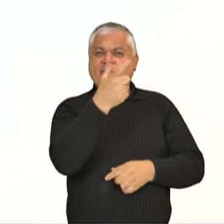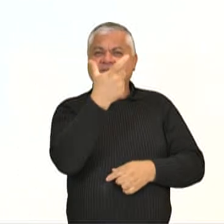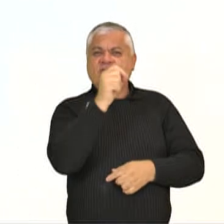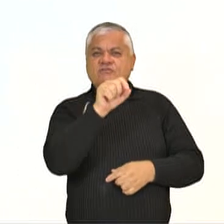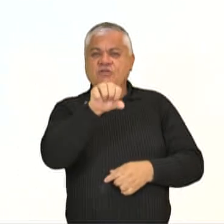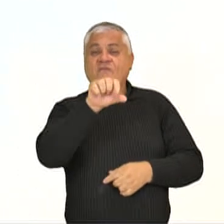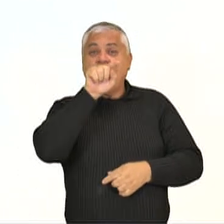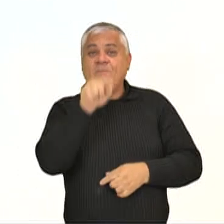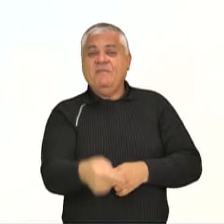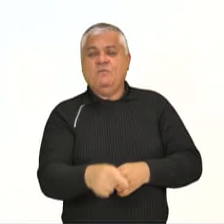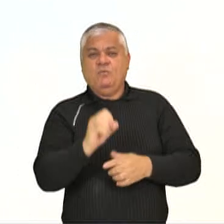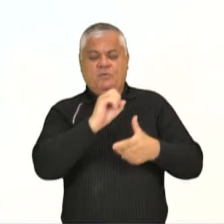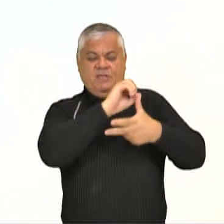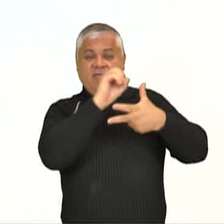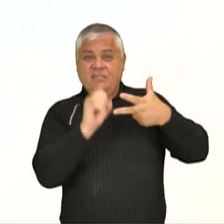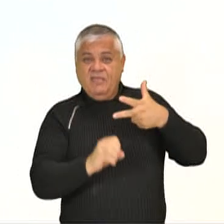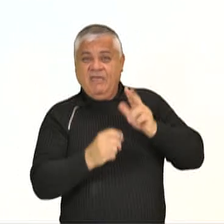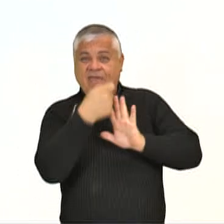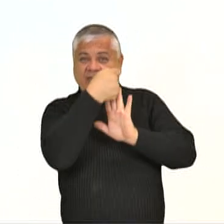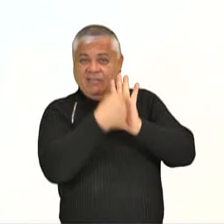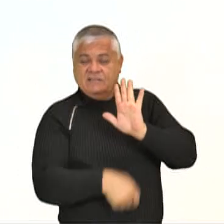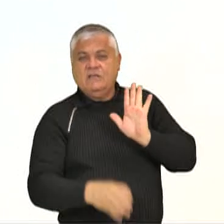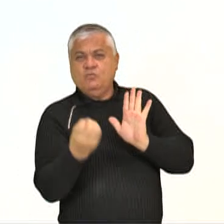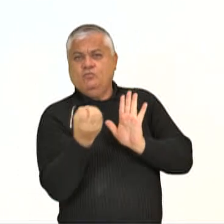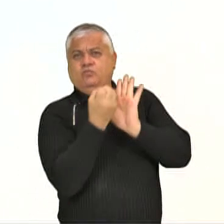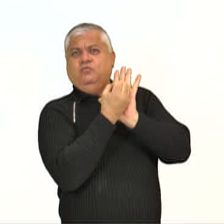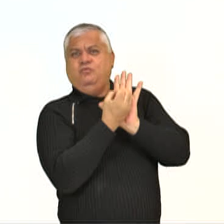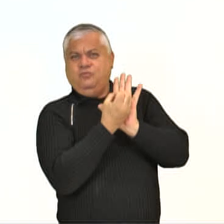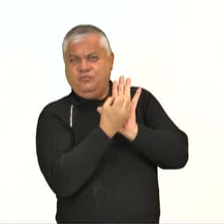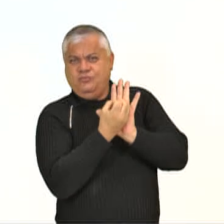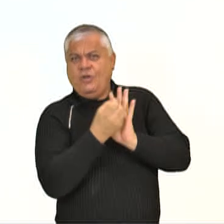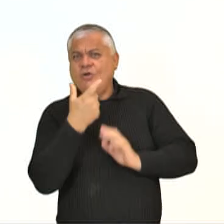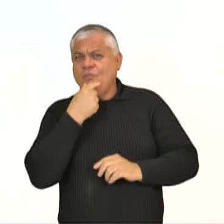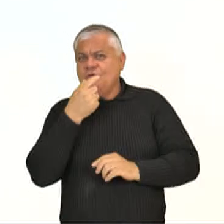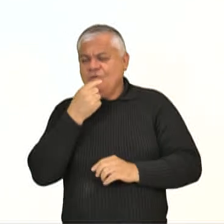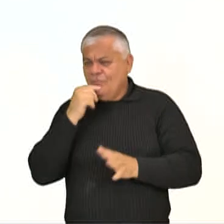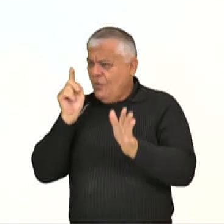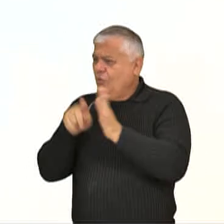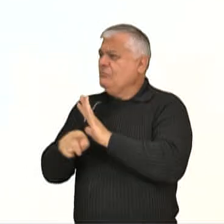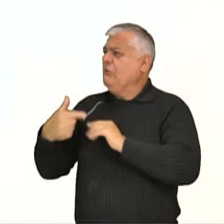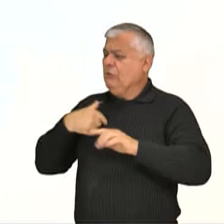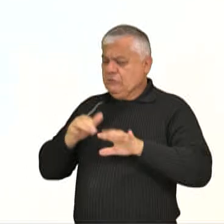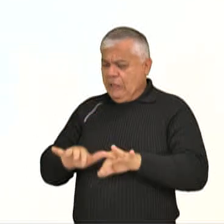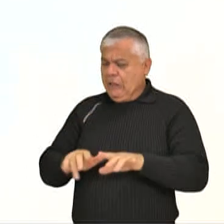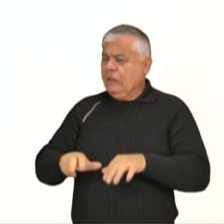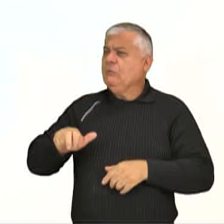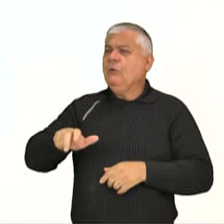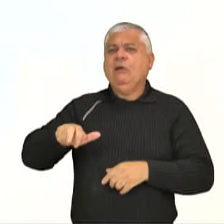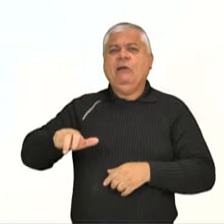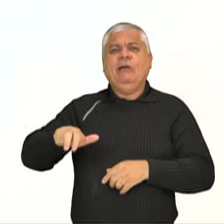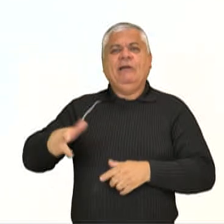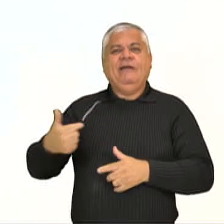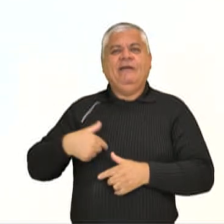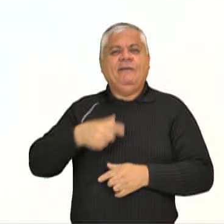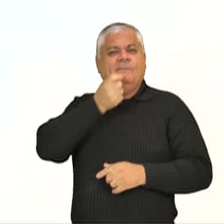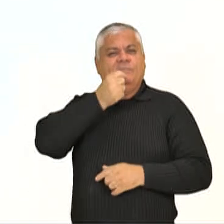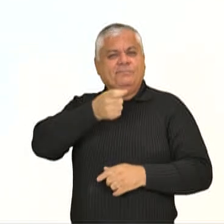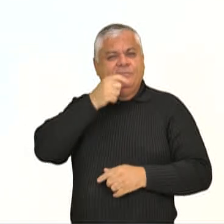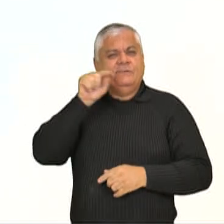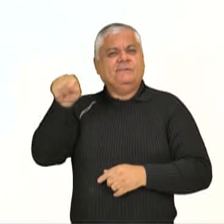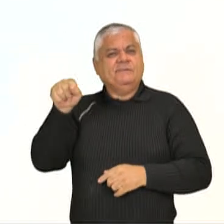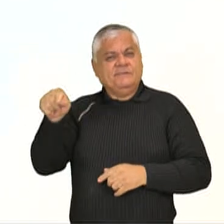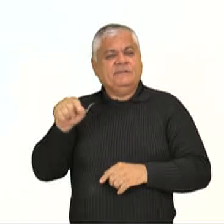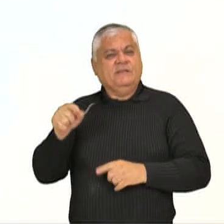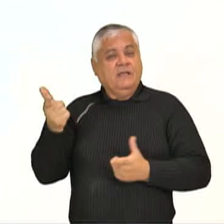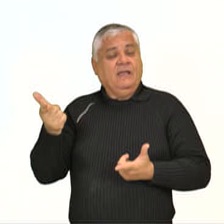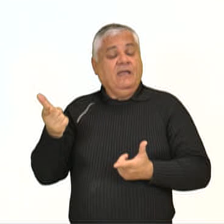na redação do Enem, e uma pergunta desse estudante, né? Cadê o teclado e o mouse, né? A charge mescla a linguagem não verbal e